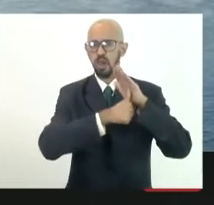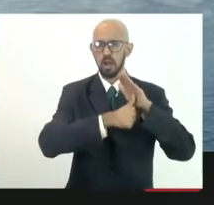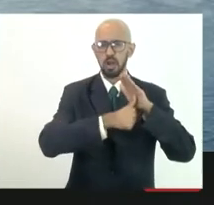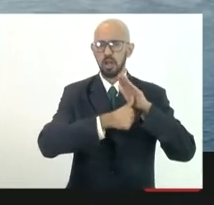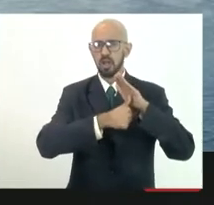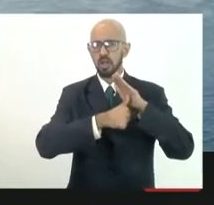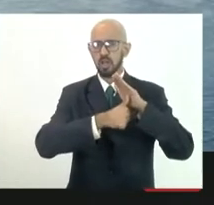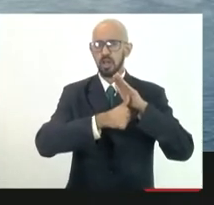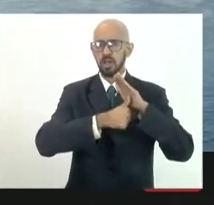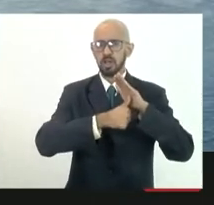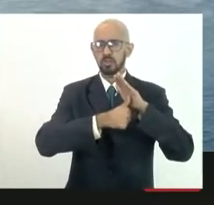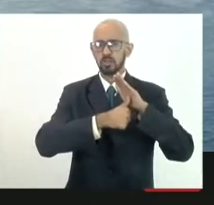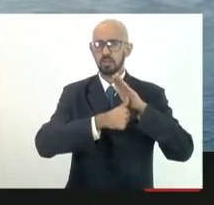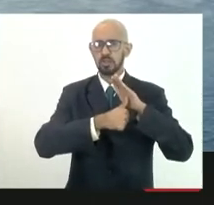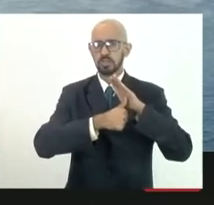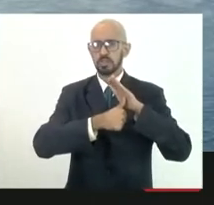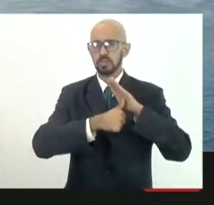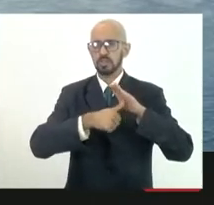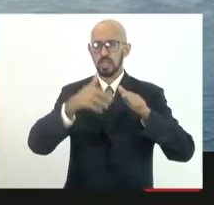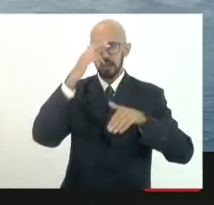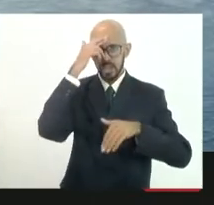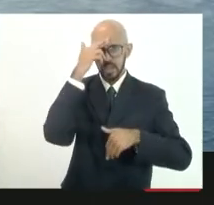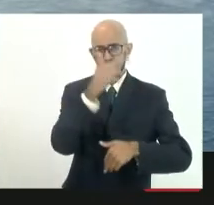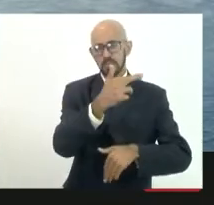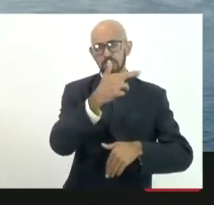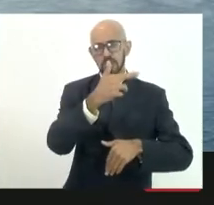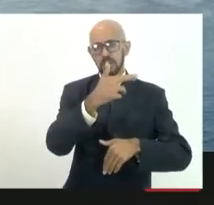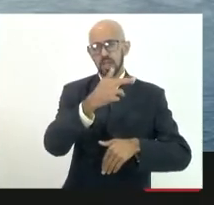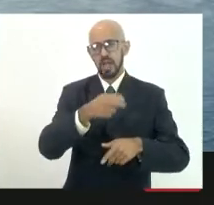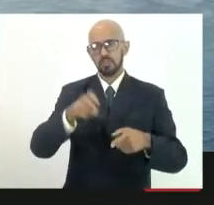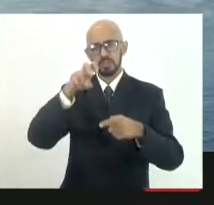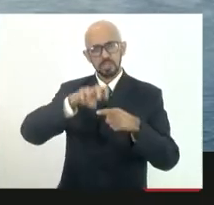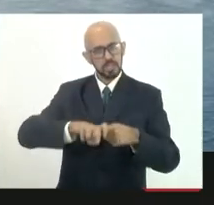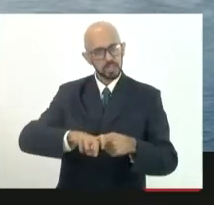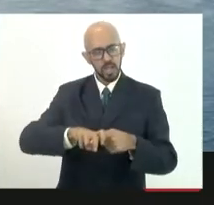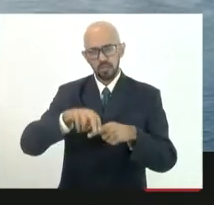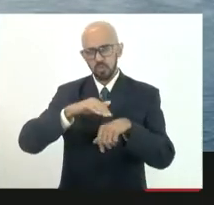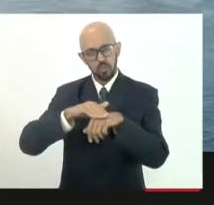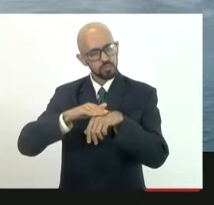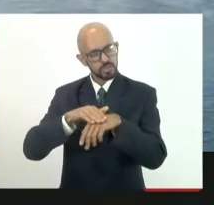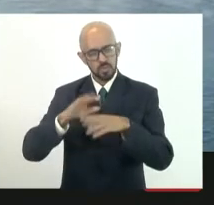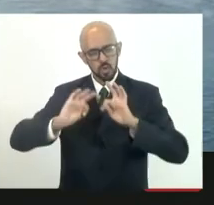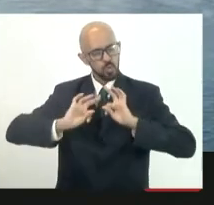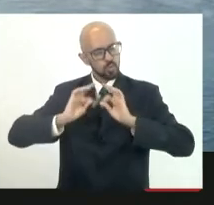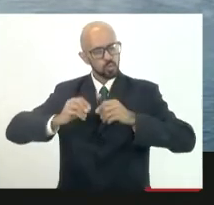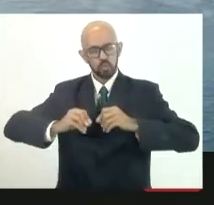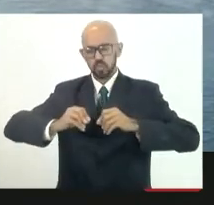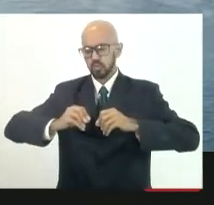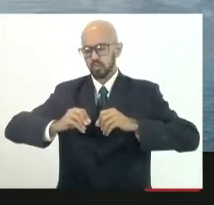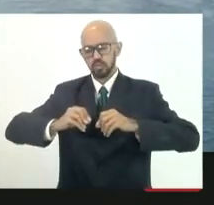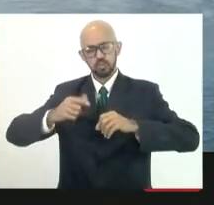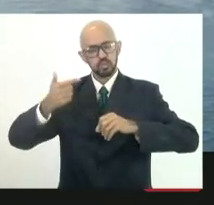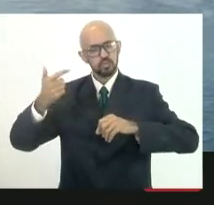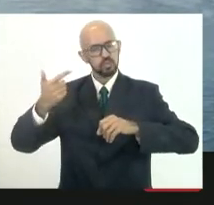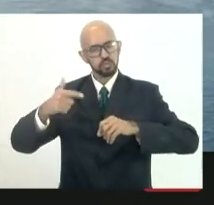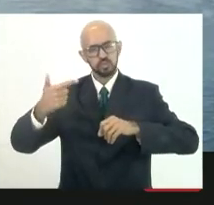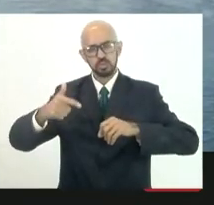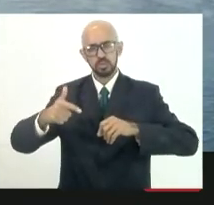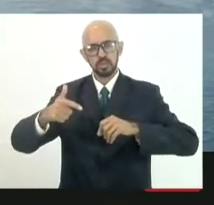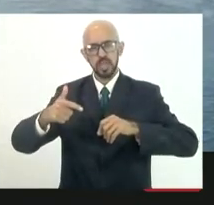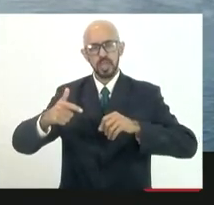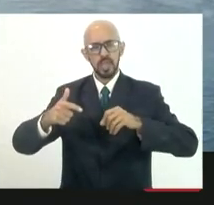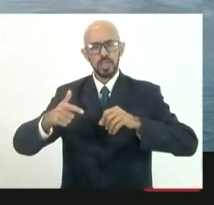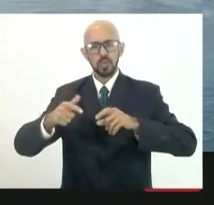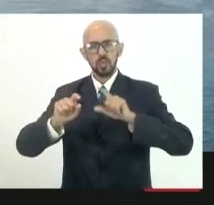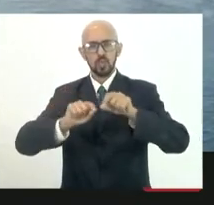viviam à margem da sociedade, e ele respeitava e sentava com todos, independente do seu credo, da sua religião e da